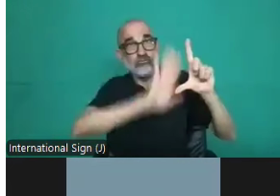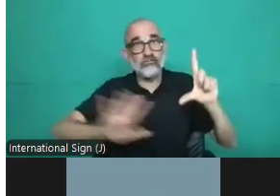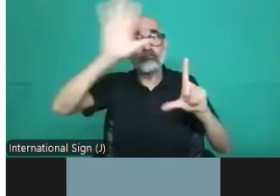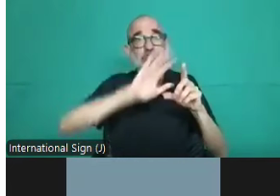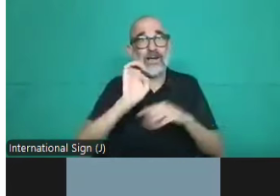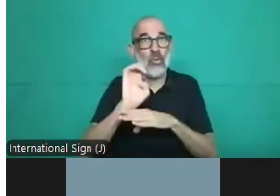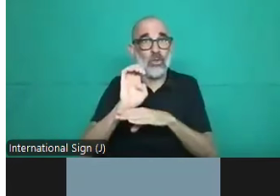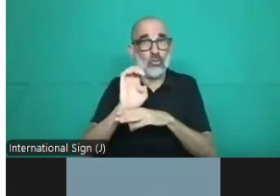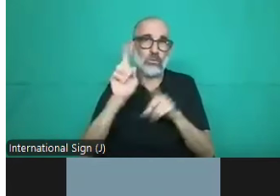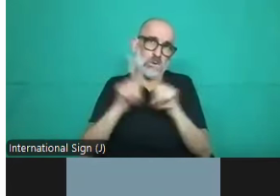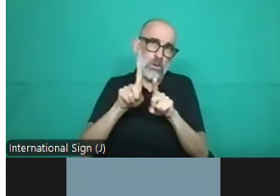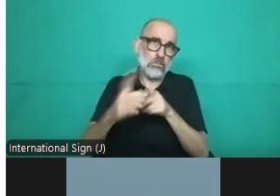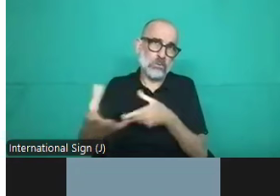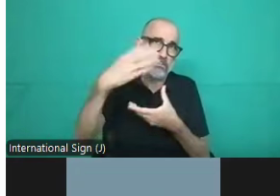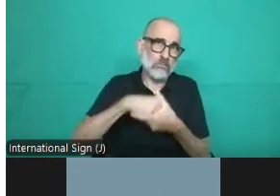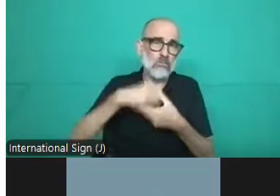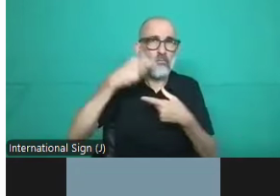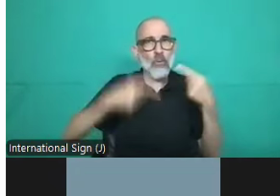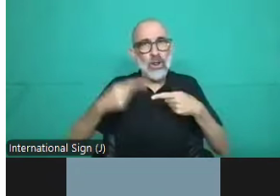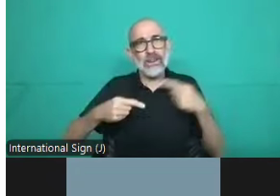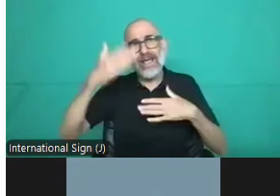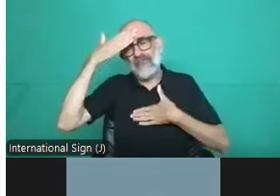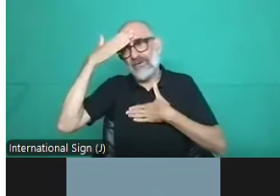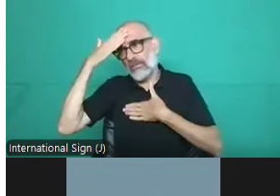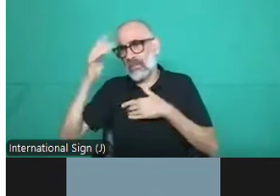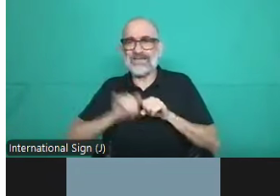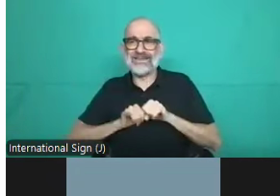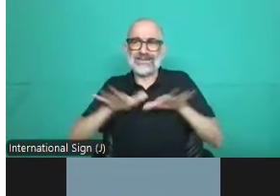que faz parte de uma integração.